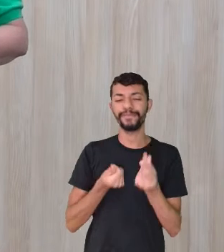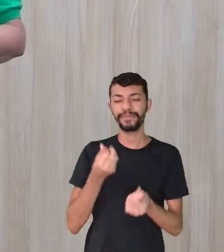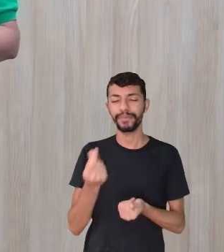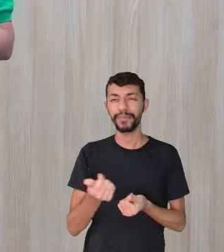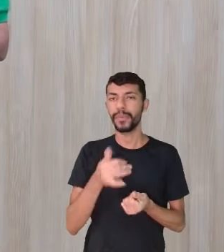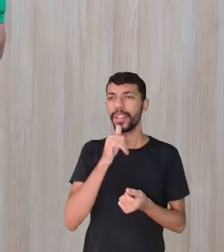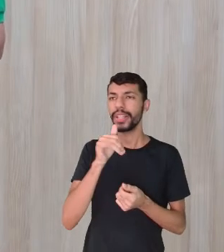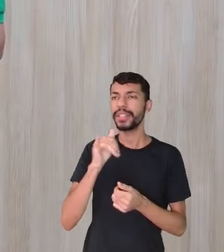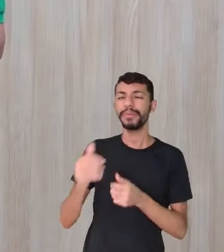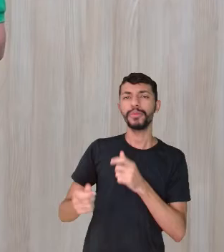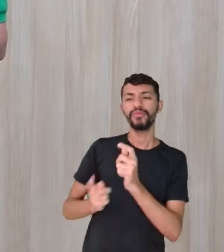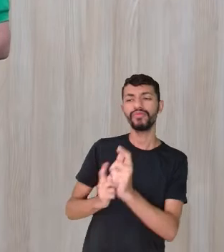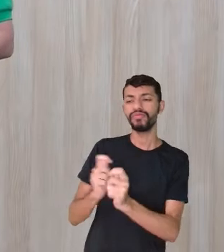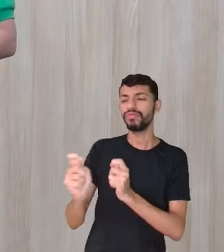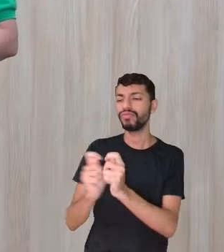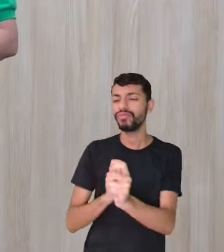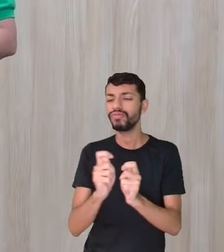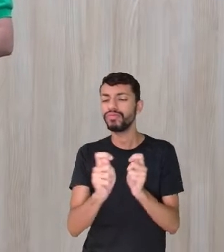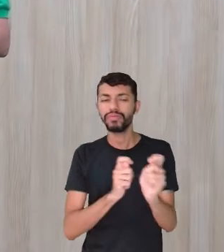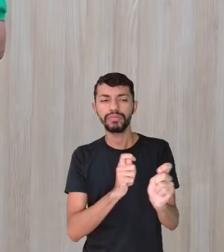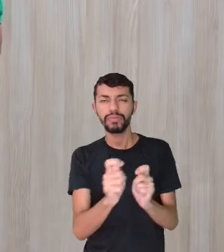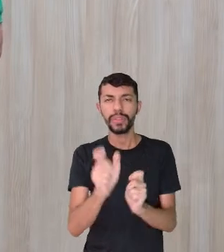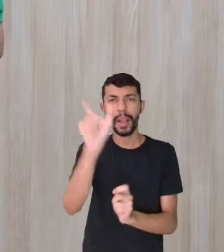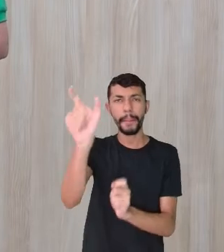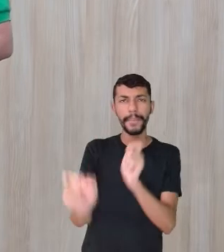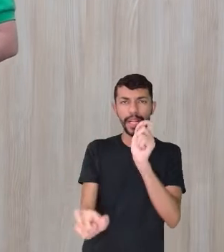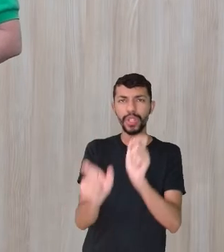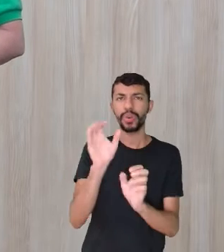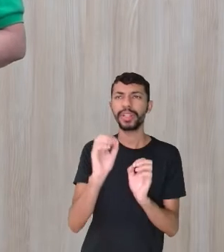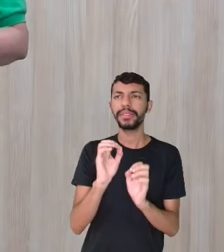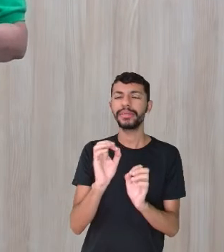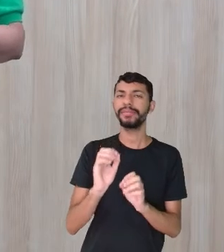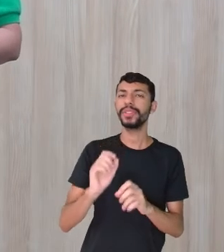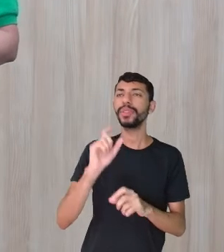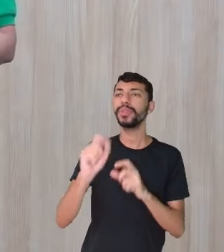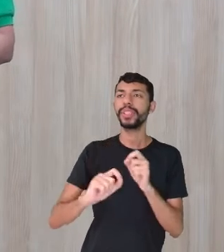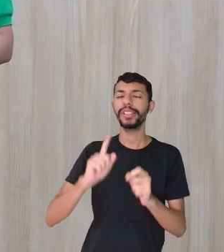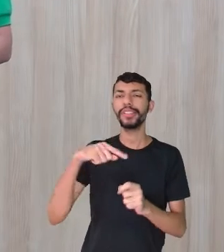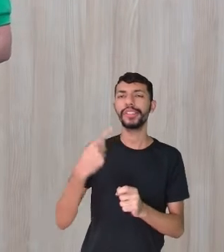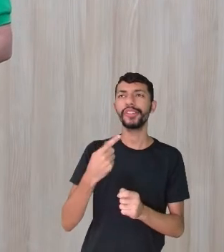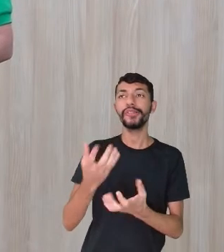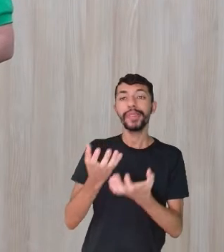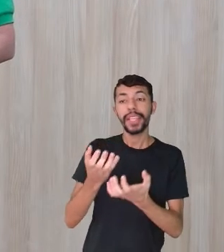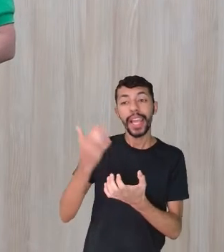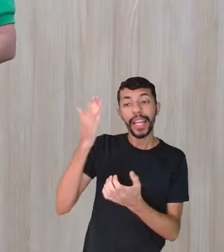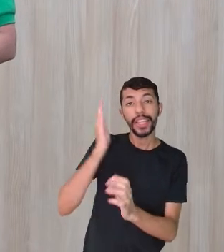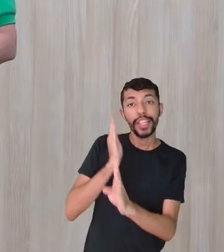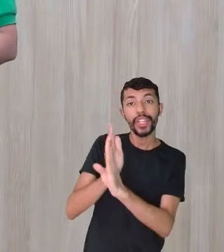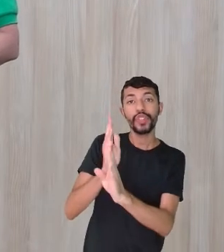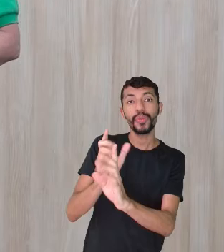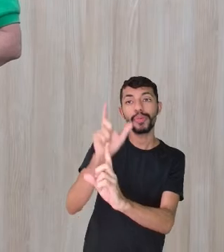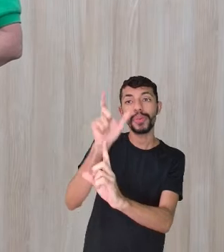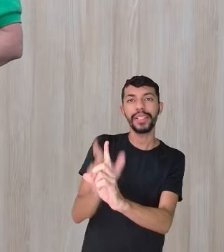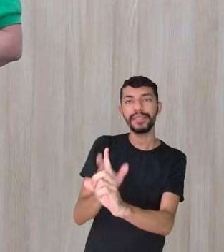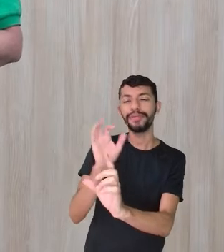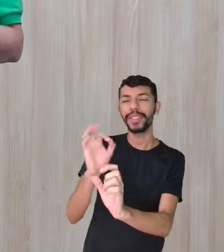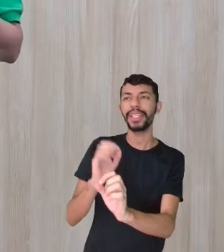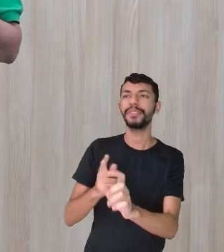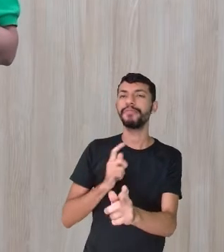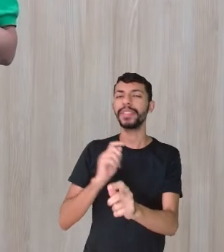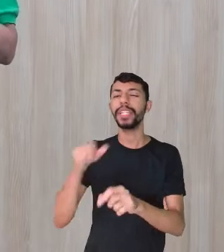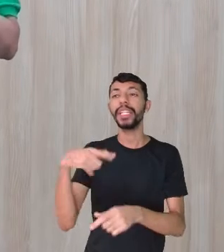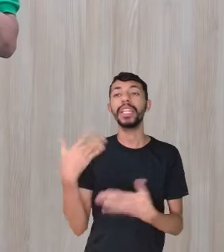do entrevistador, da pessoa entrevistada, aquilo que estamos querendo saber, não é? Então é importante a